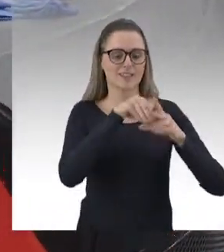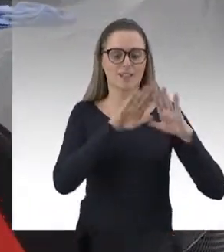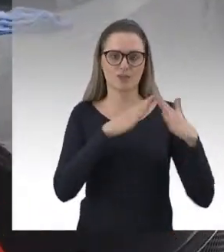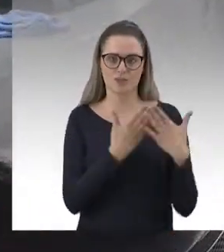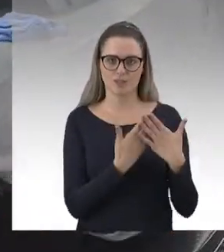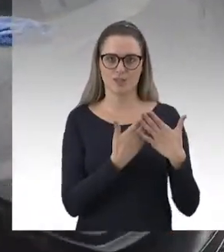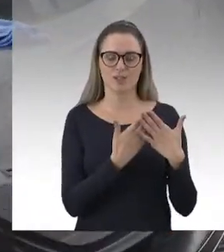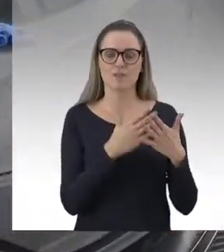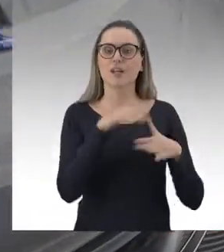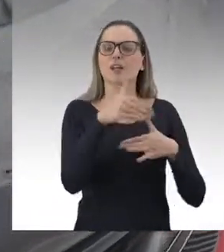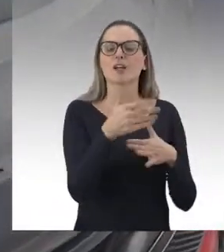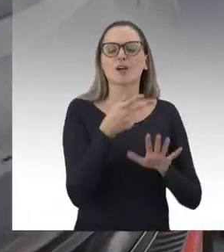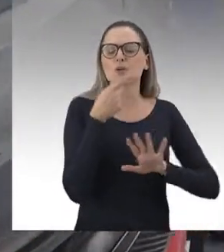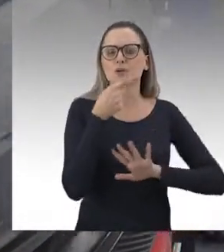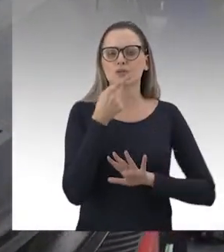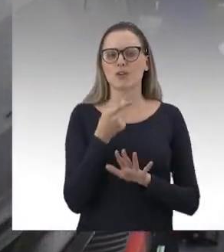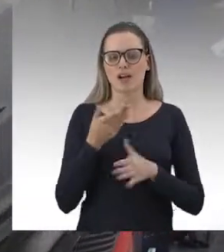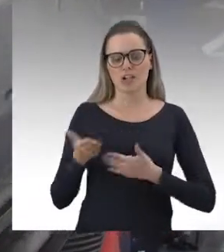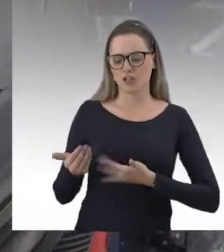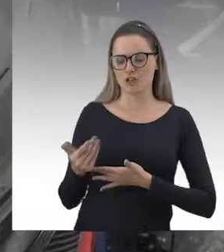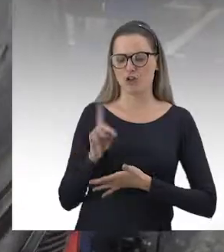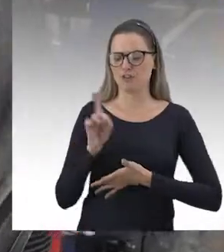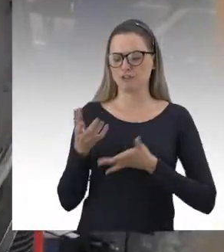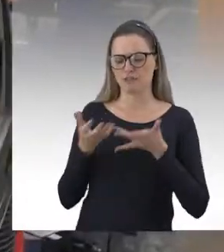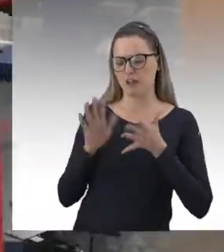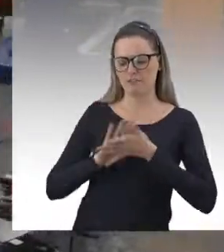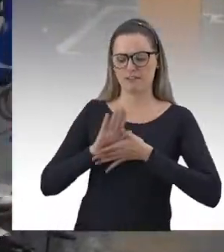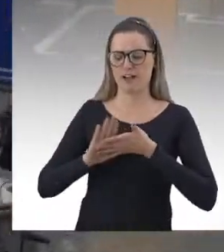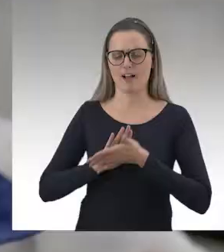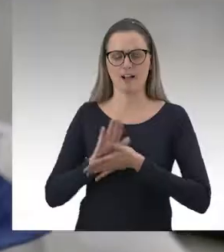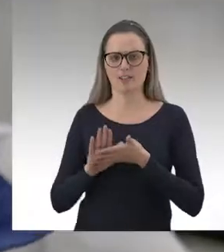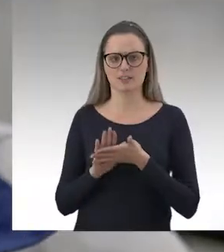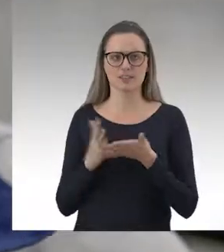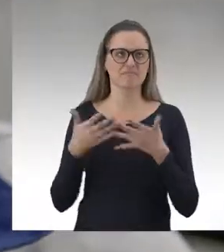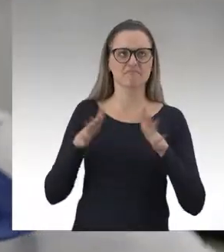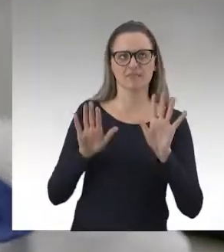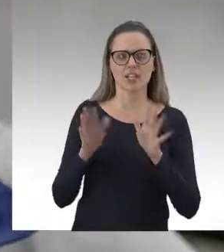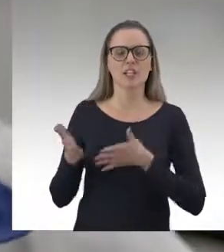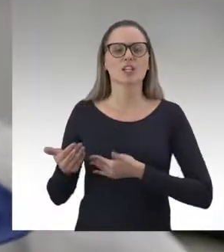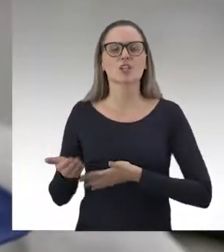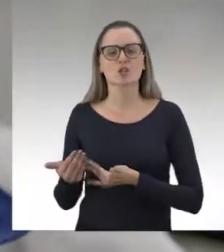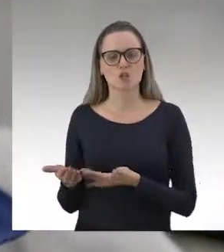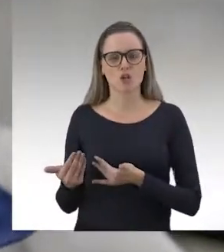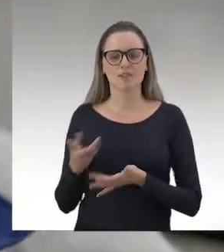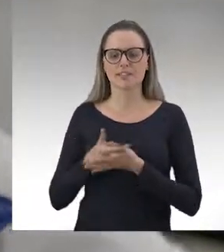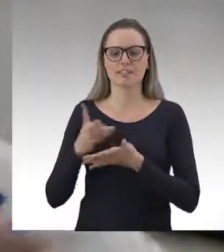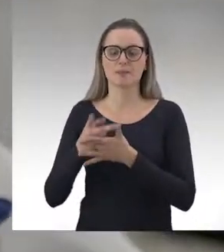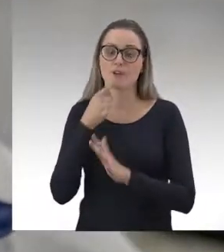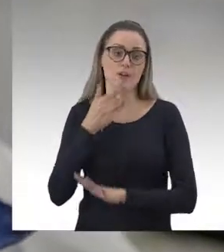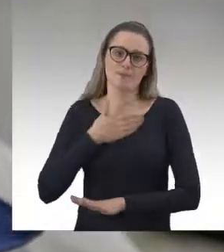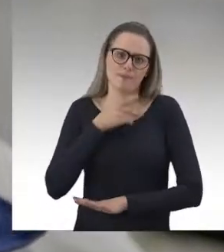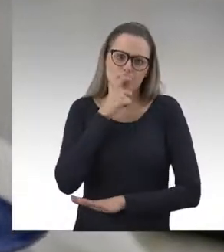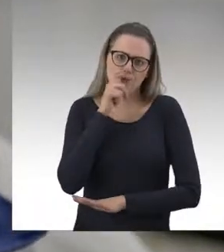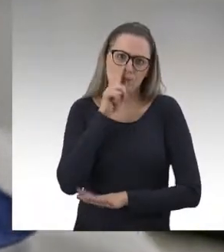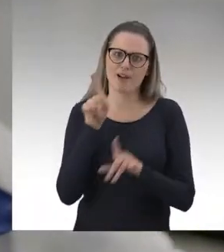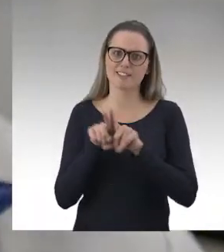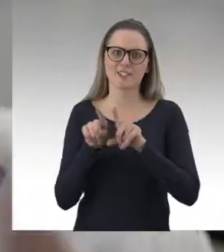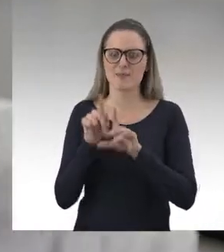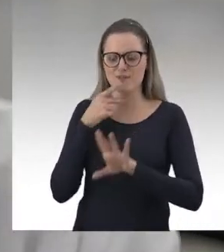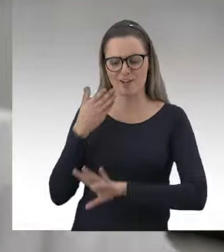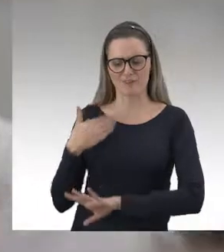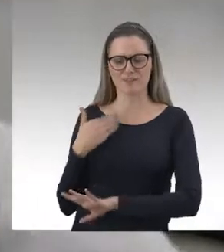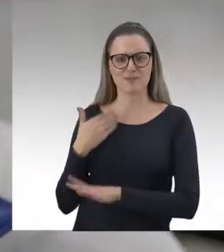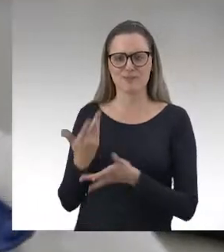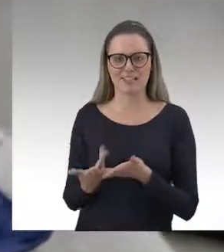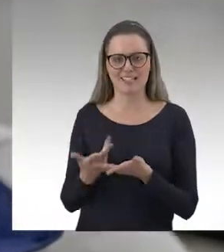falam de que os jovens não querem nada, ou que não... Enfim, que os jovens sempre falam isso, meus pais falavam de mim